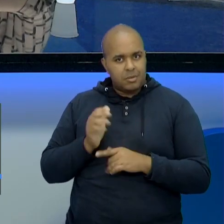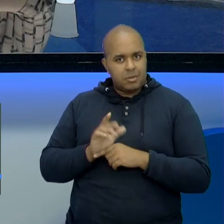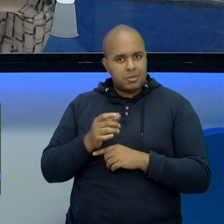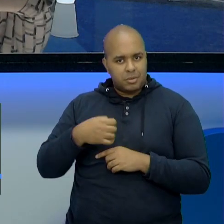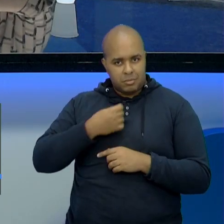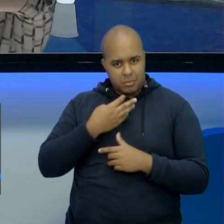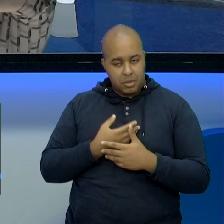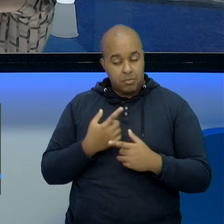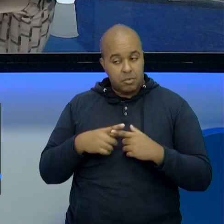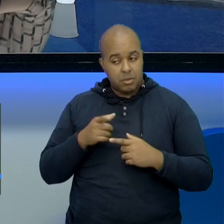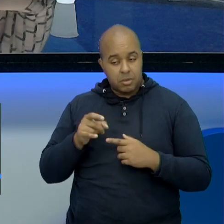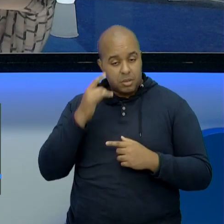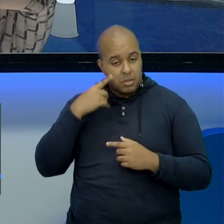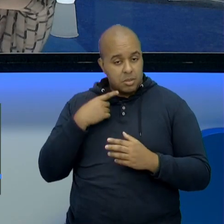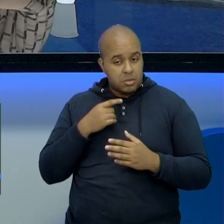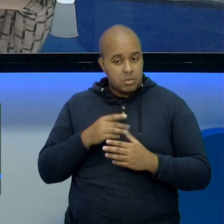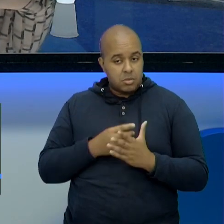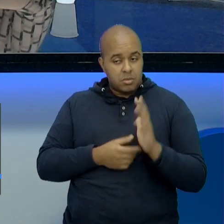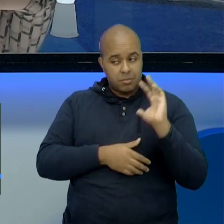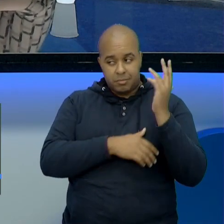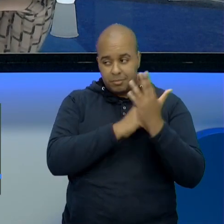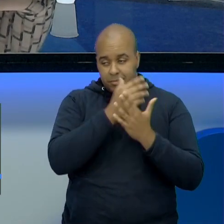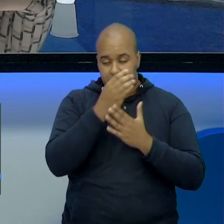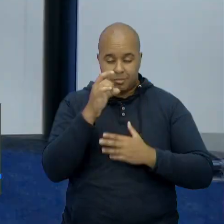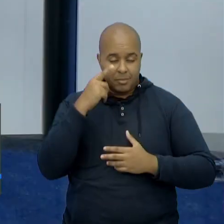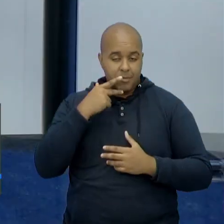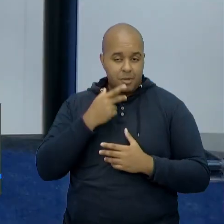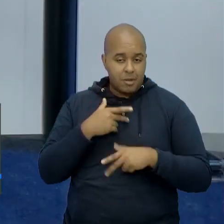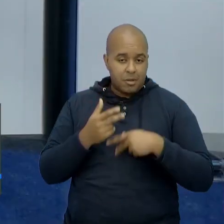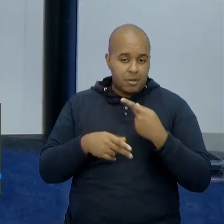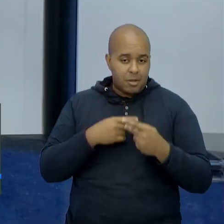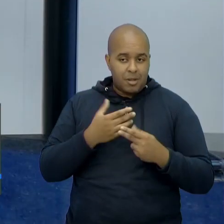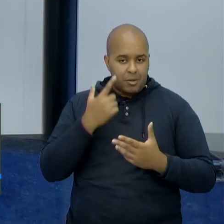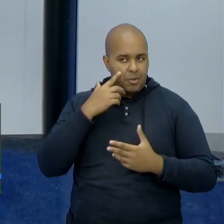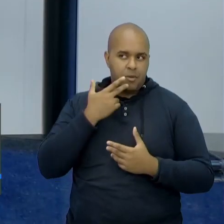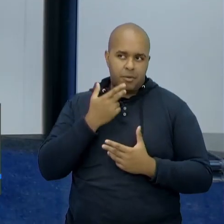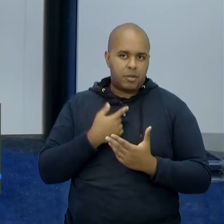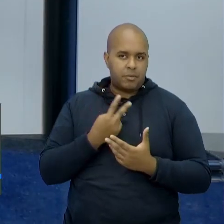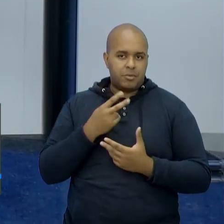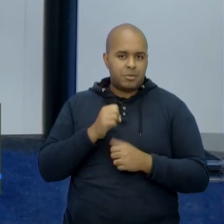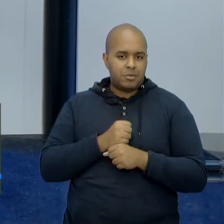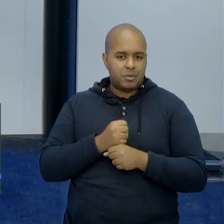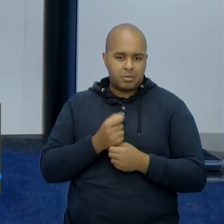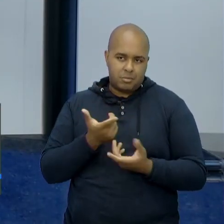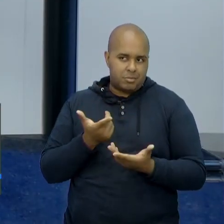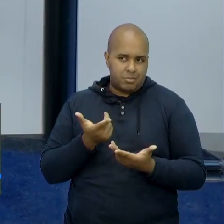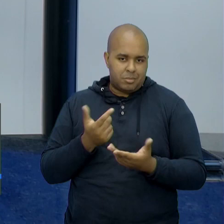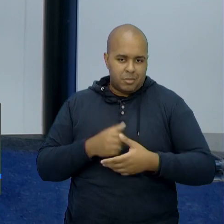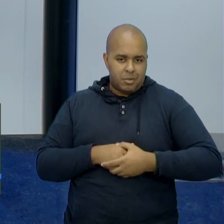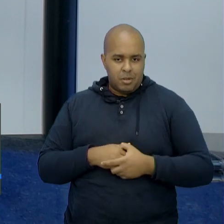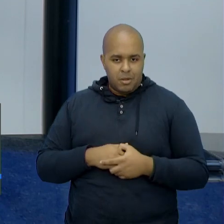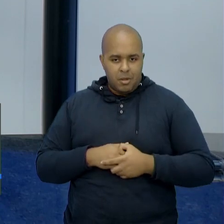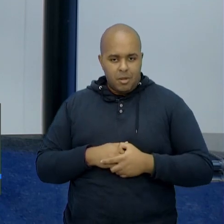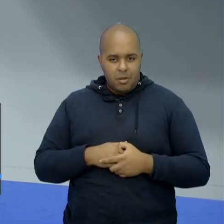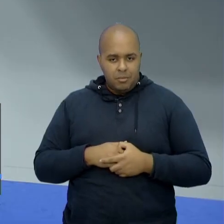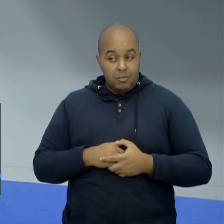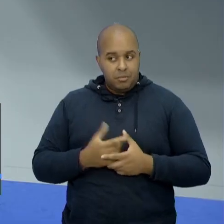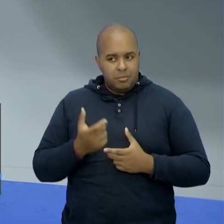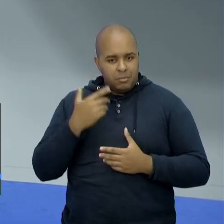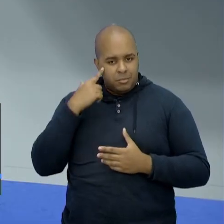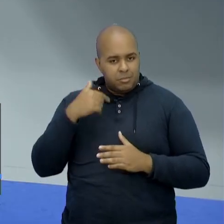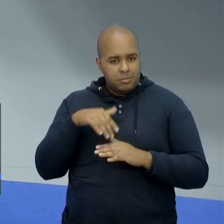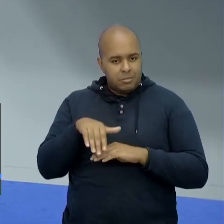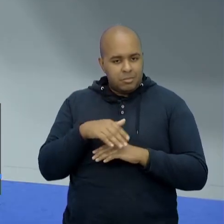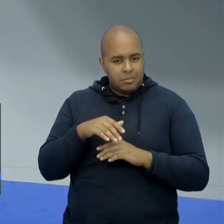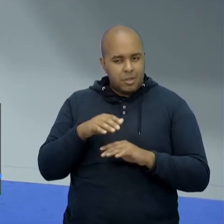pena, porque se for só para os ambientalistas falarem, gente, eu falo há 25 anos, não adianta. O interesse